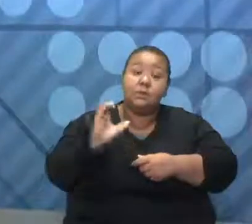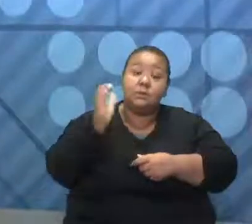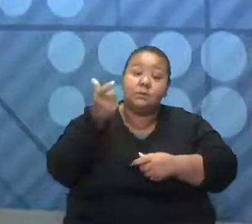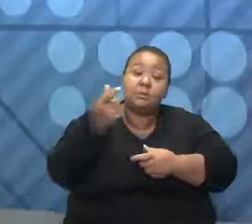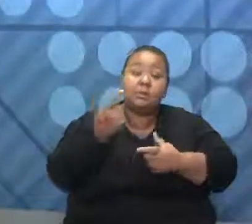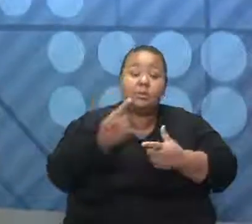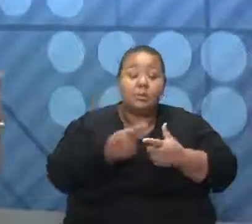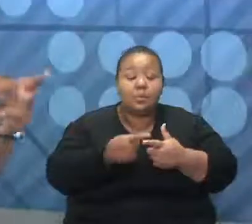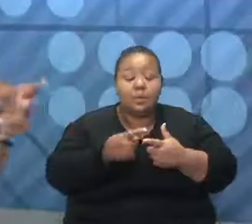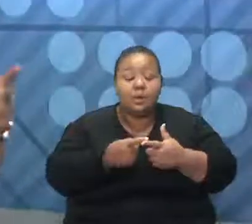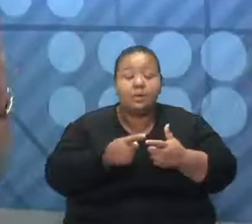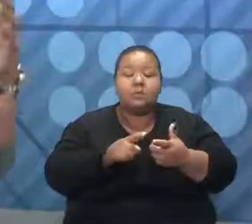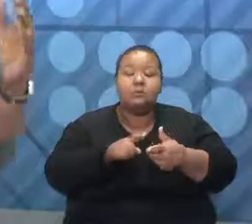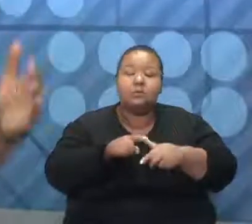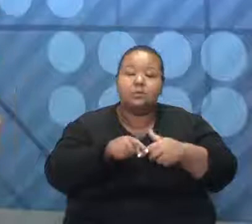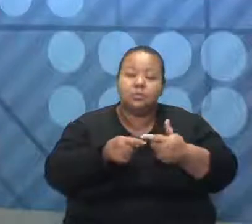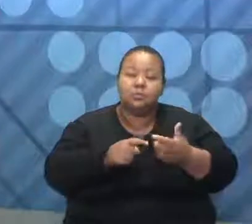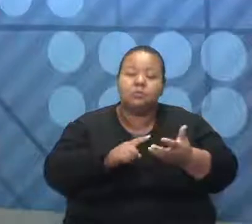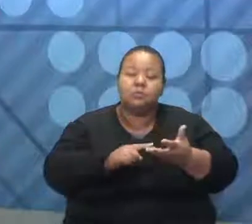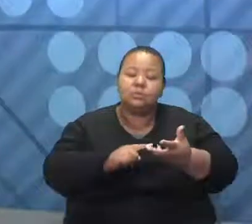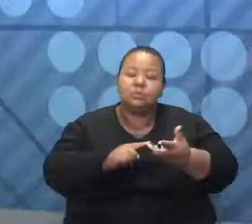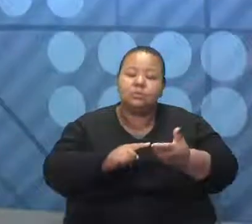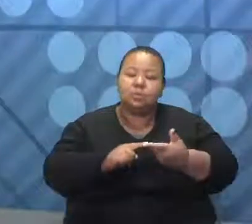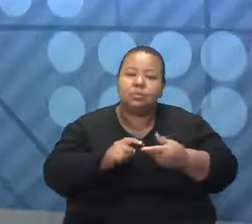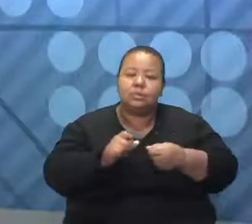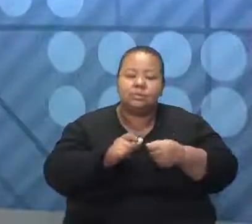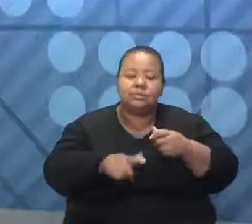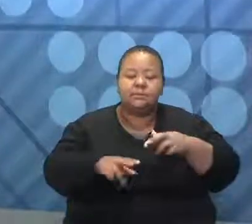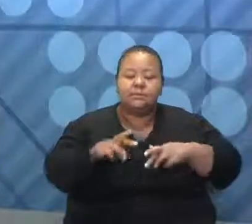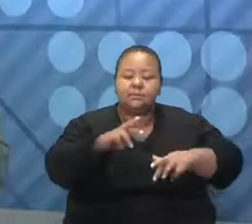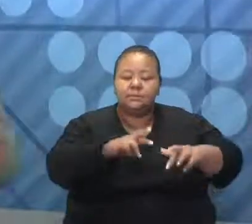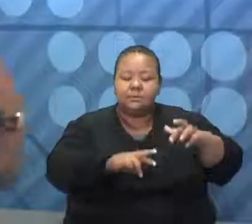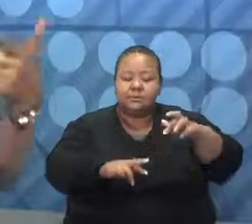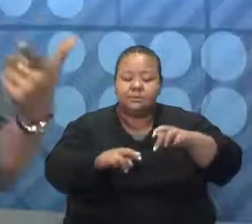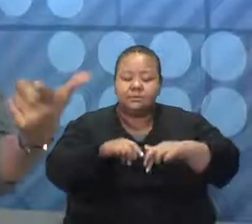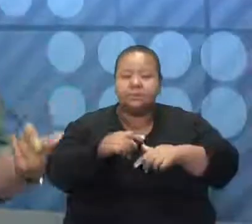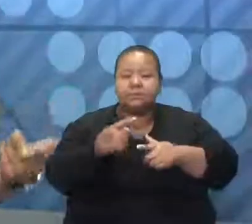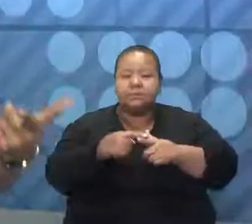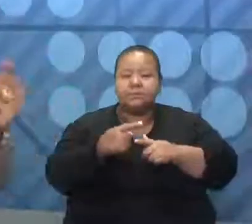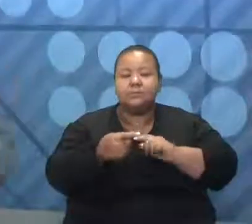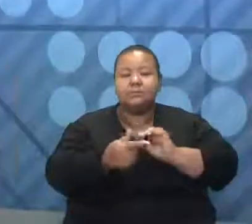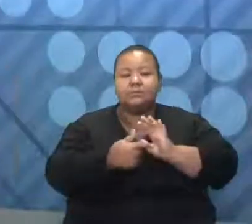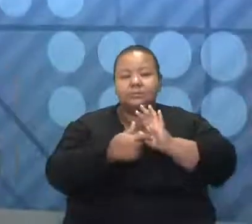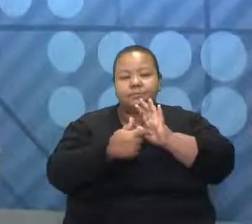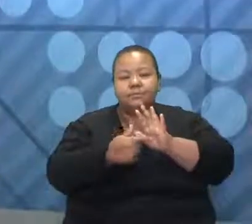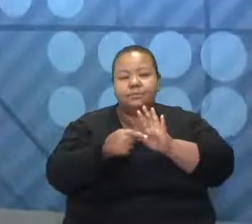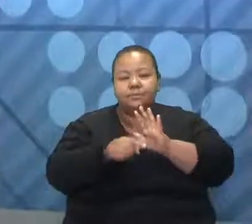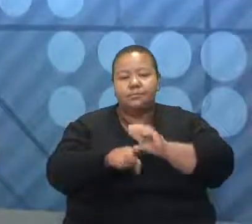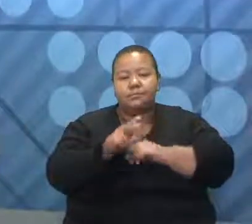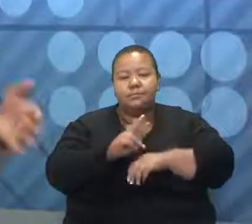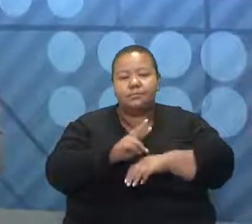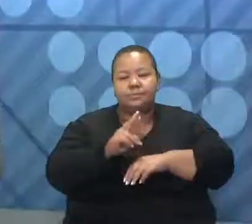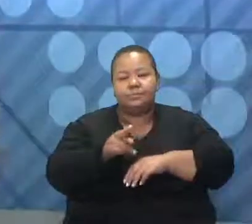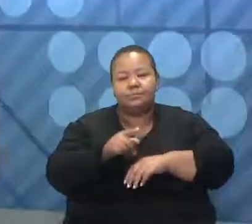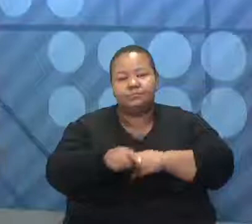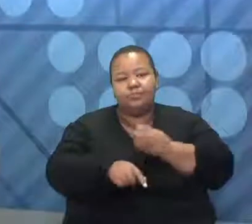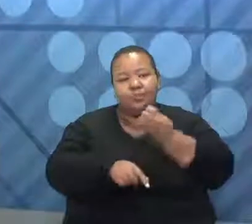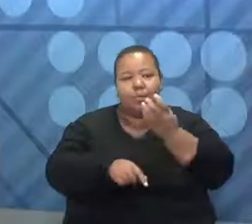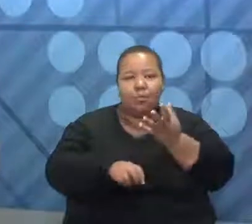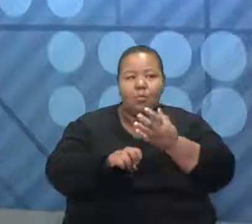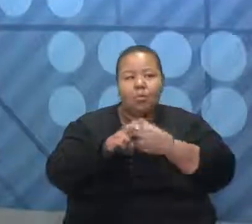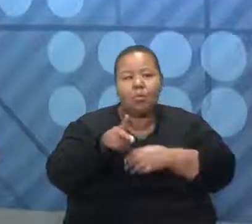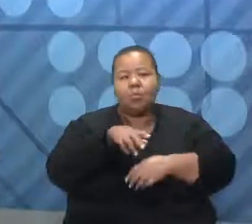explicação daqueles dados, está fazendo a análise deles. Por que eles apresentaram aquele resultado? Seja ele bom ou